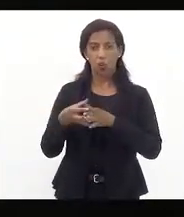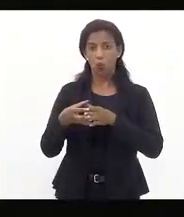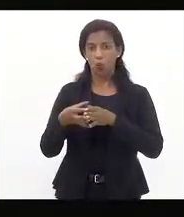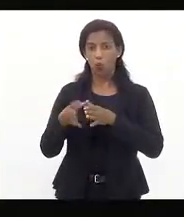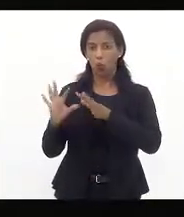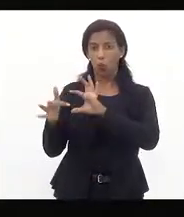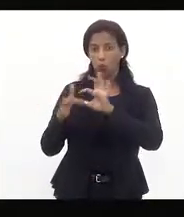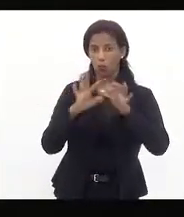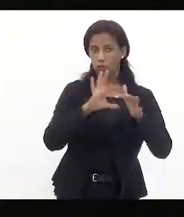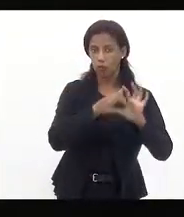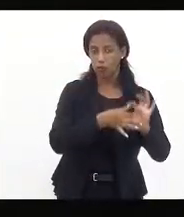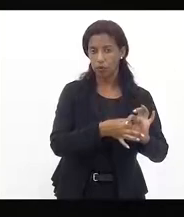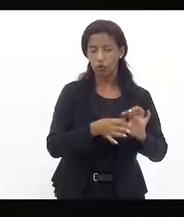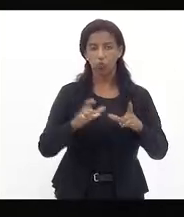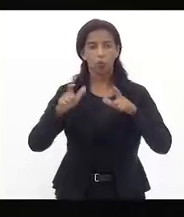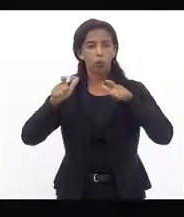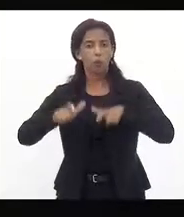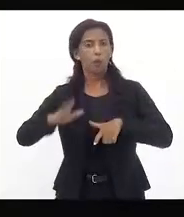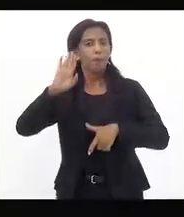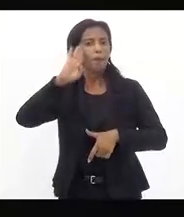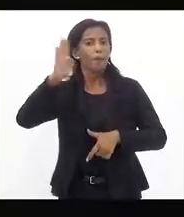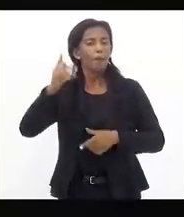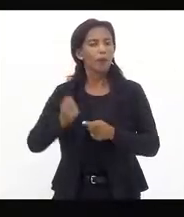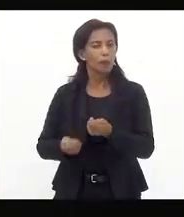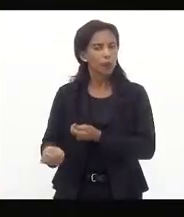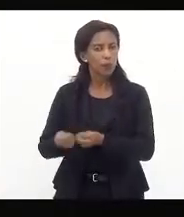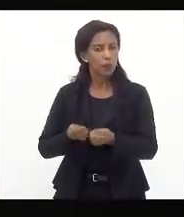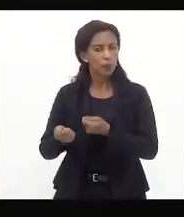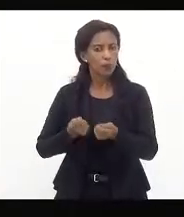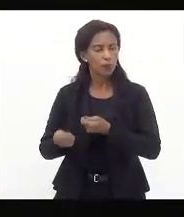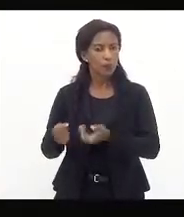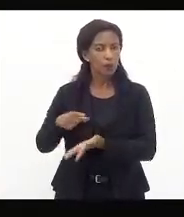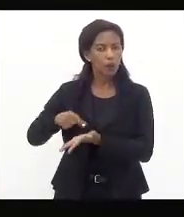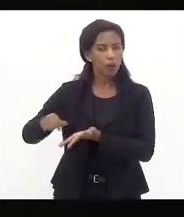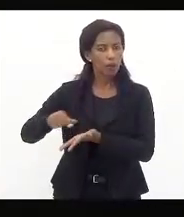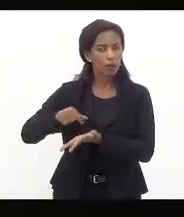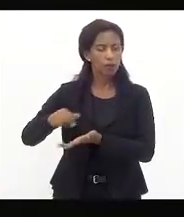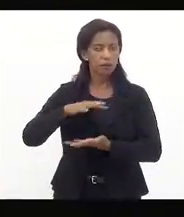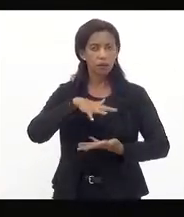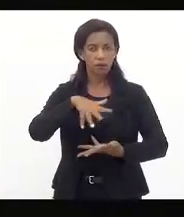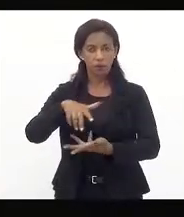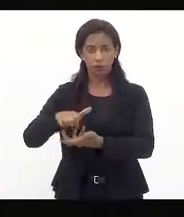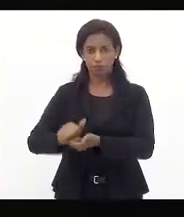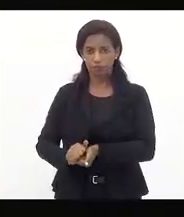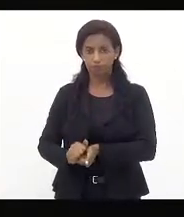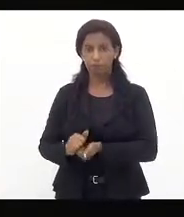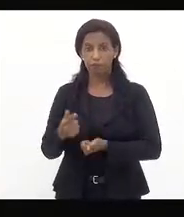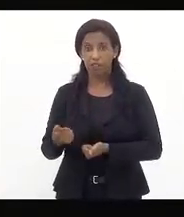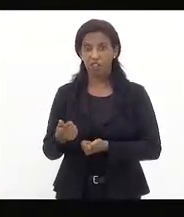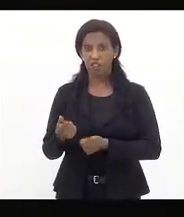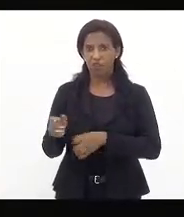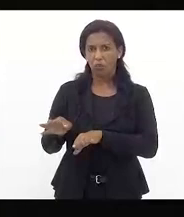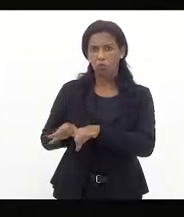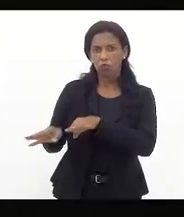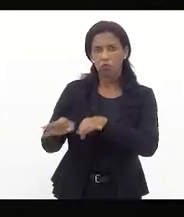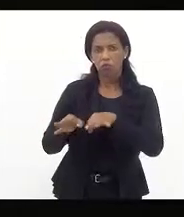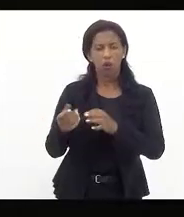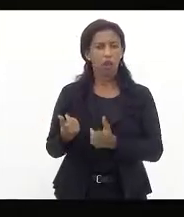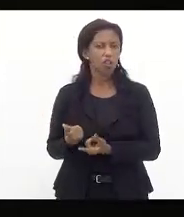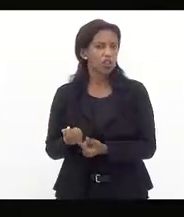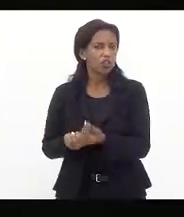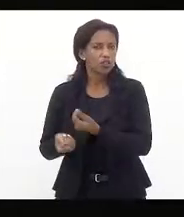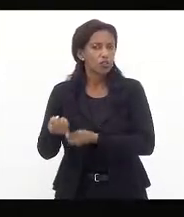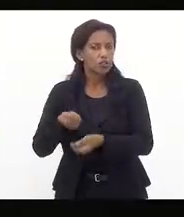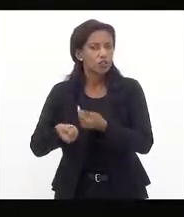contexto onde as principais economias capitalistas do mundo estão fabricando